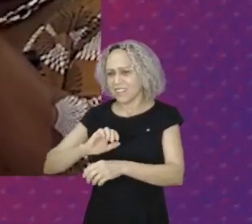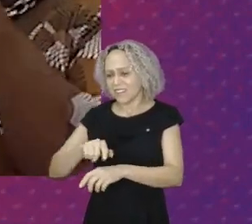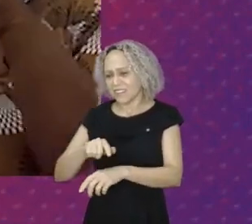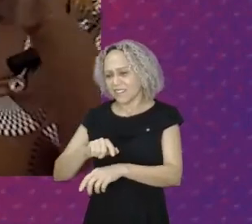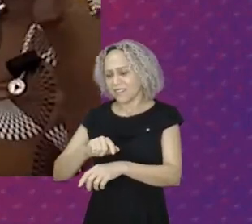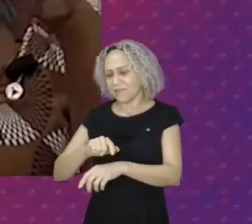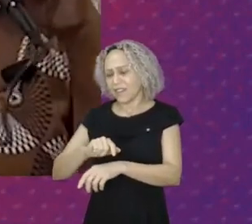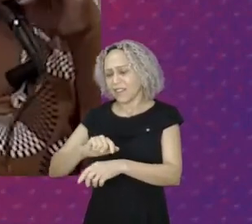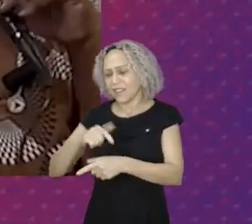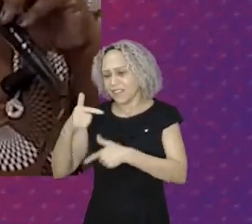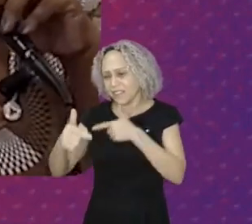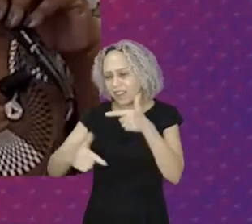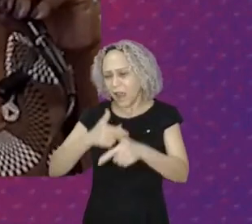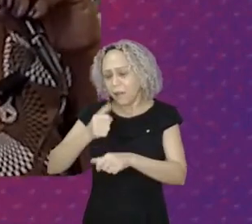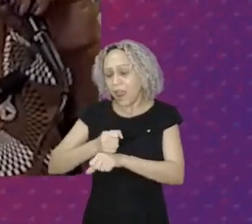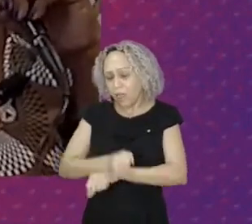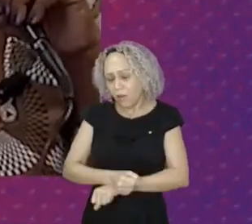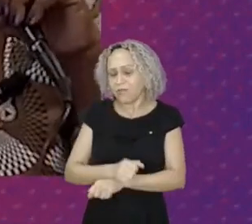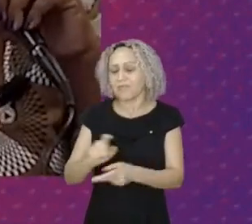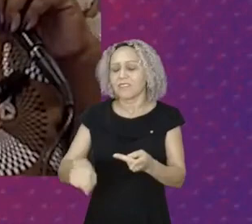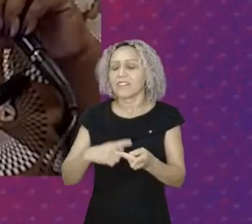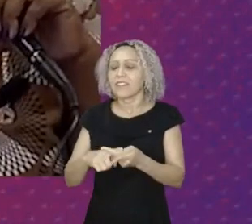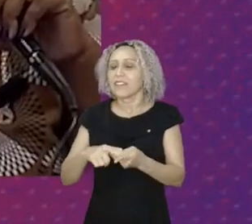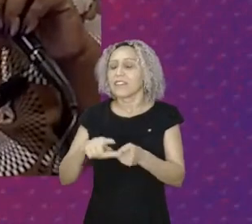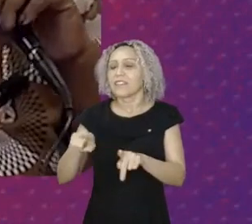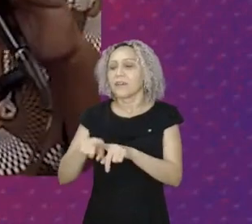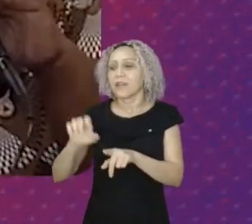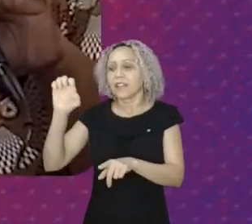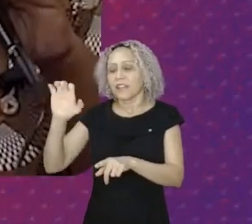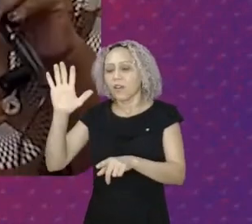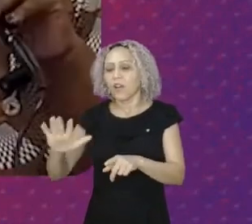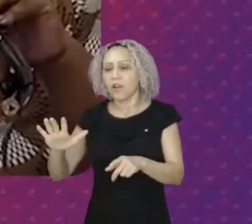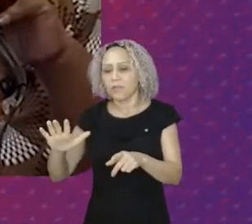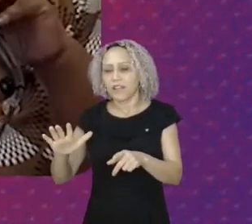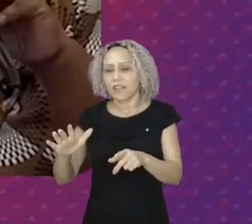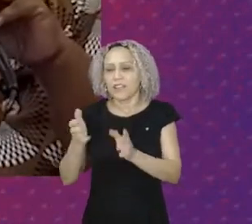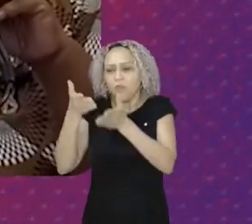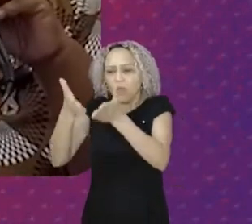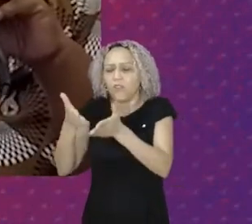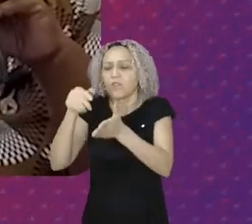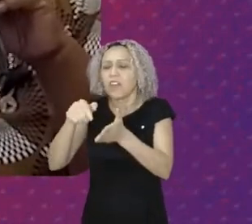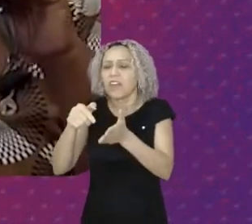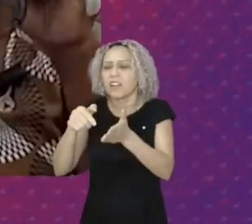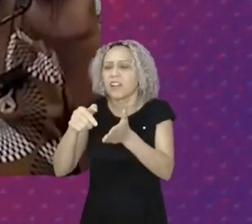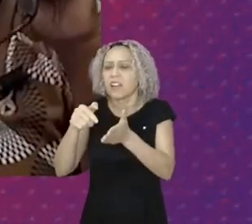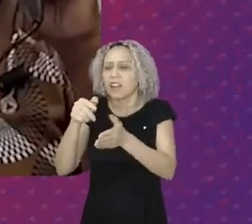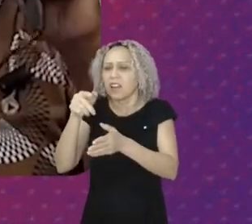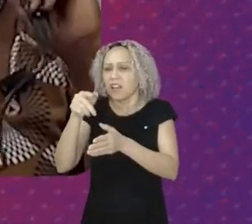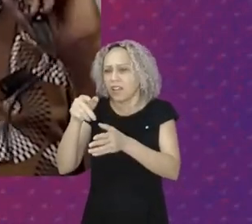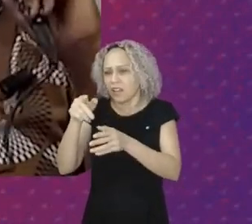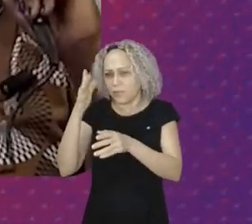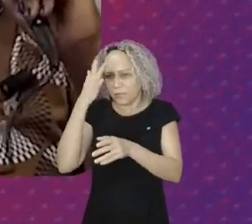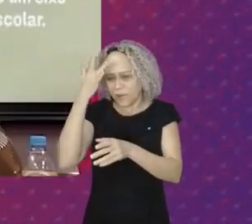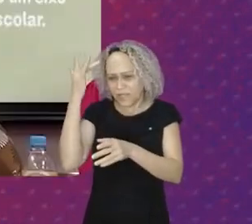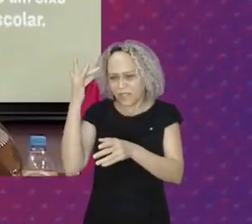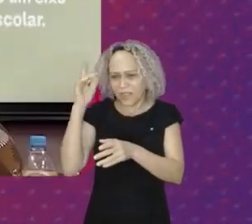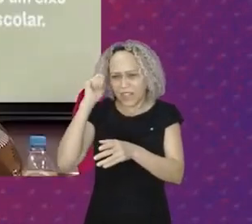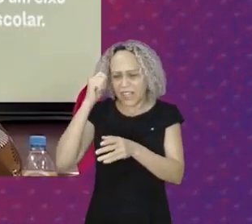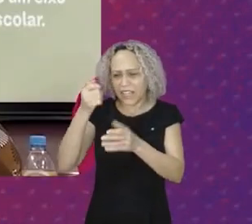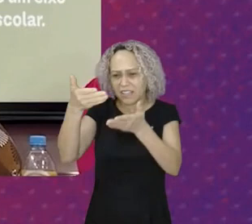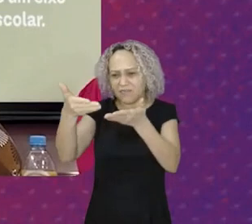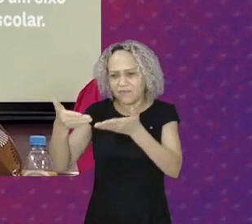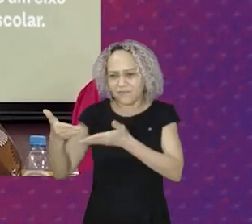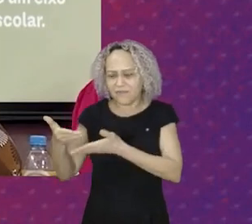caráter pluriétnico da sociedade brasileira. Porque até então, olha, até a Constituição de 88,